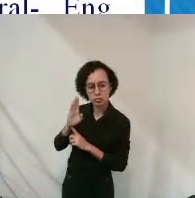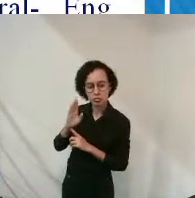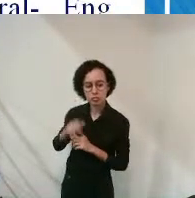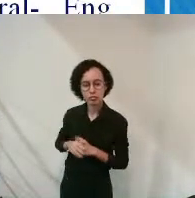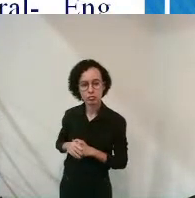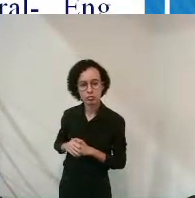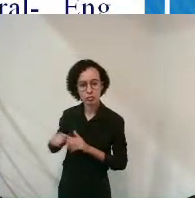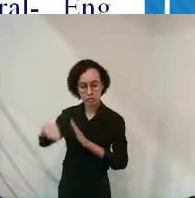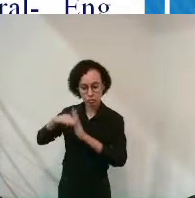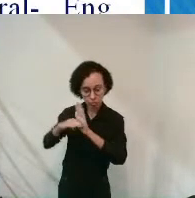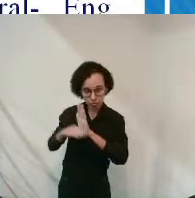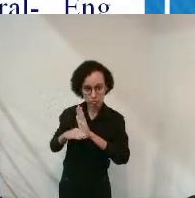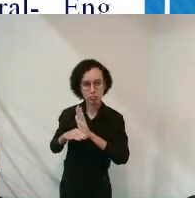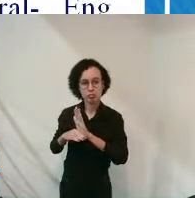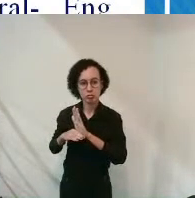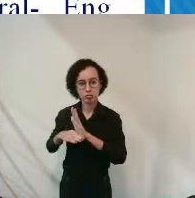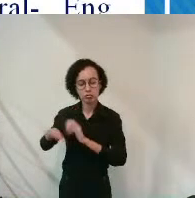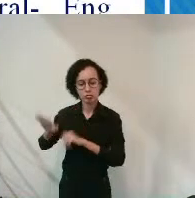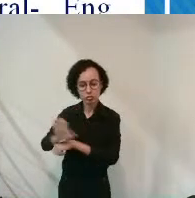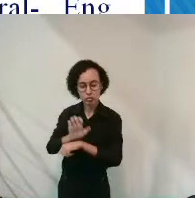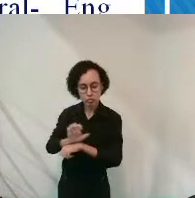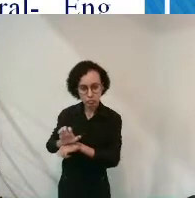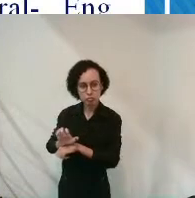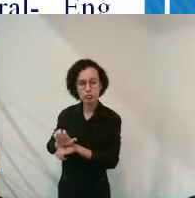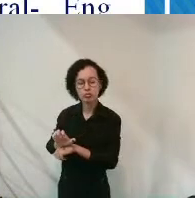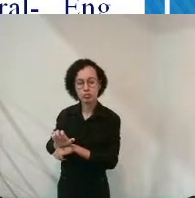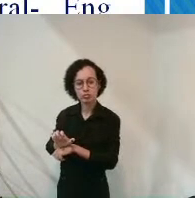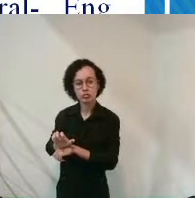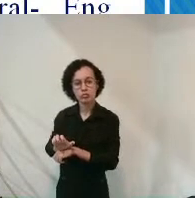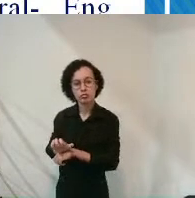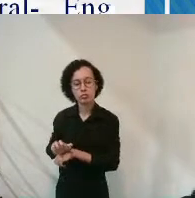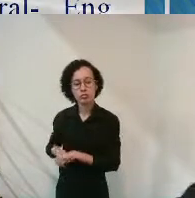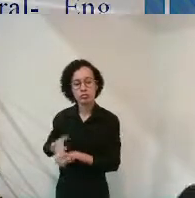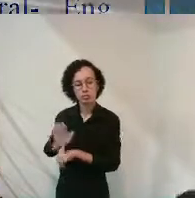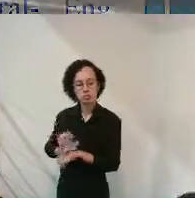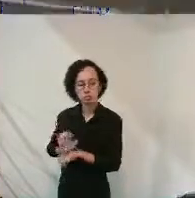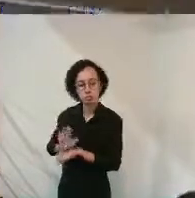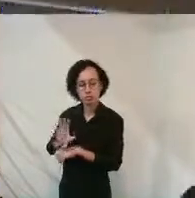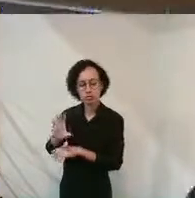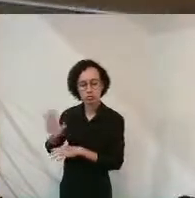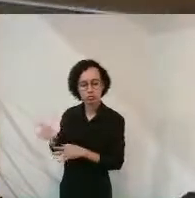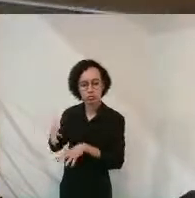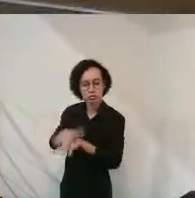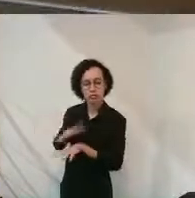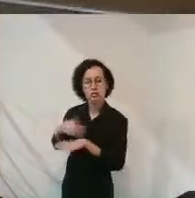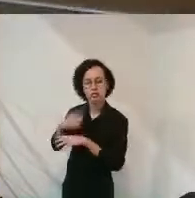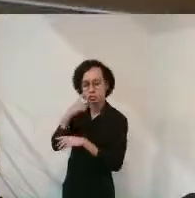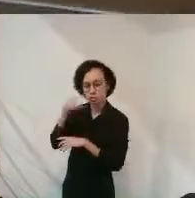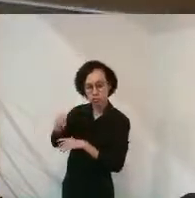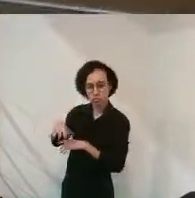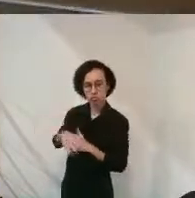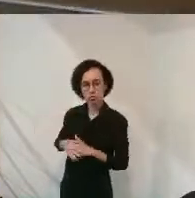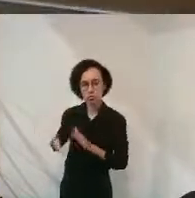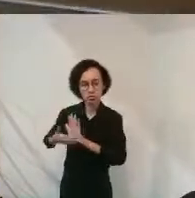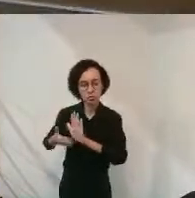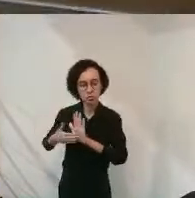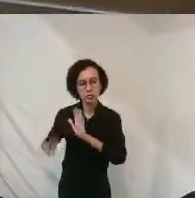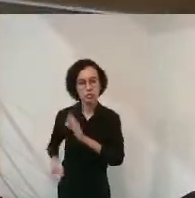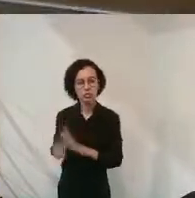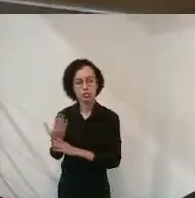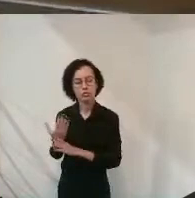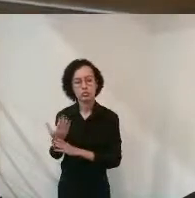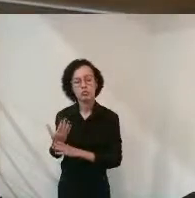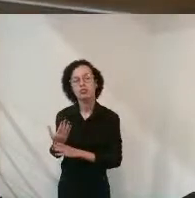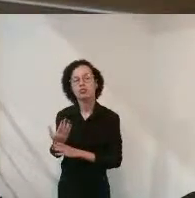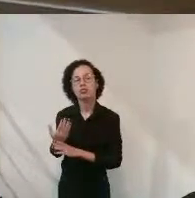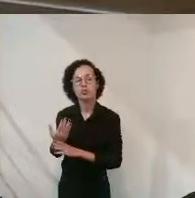o plano estadual de integração de resíduos sólidos propunha que fossem criados